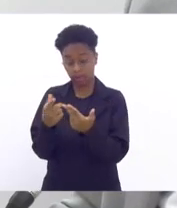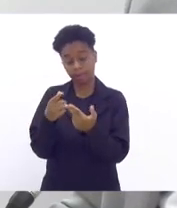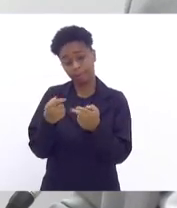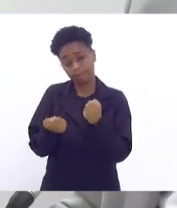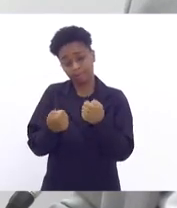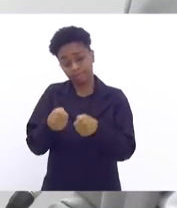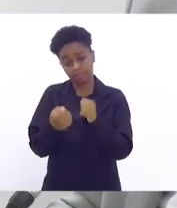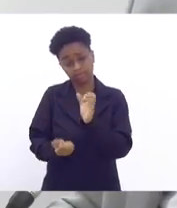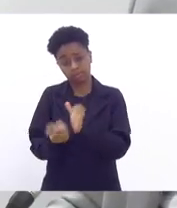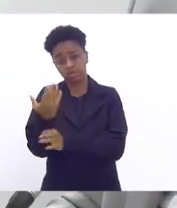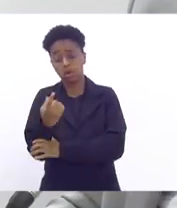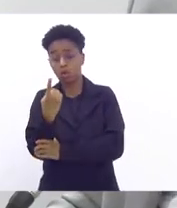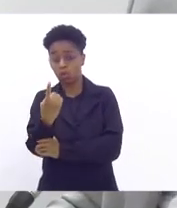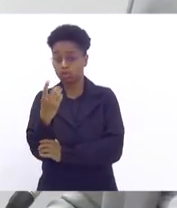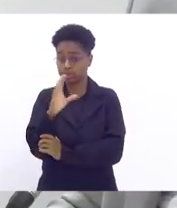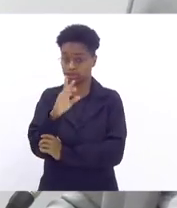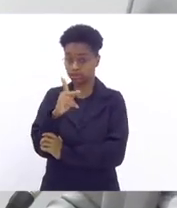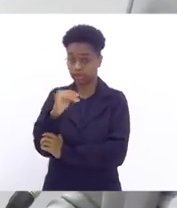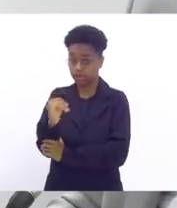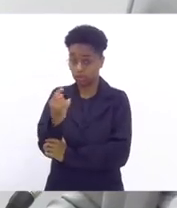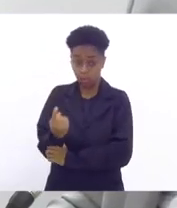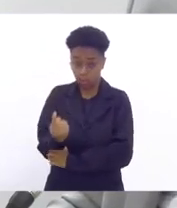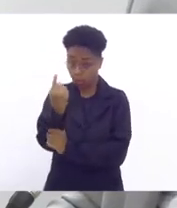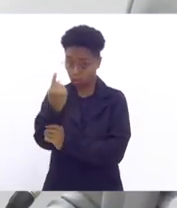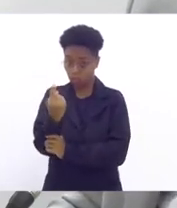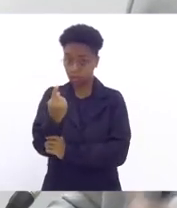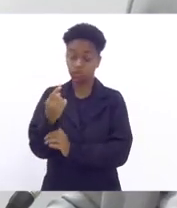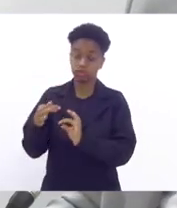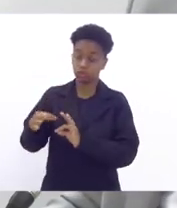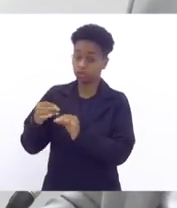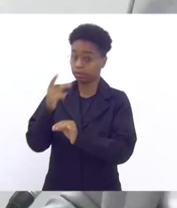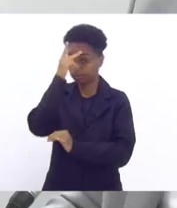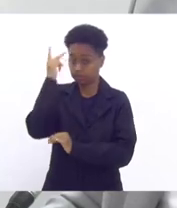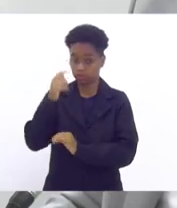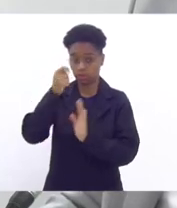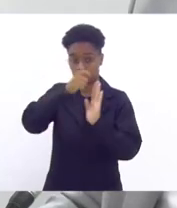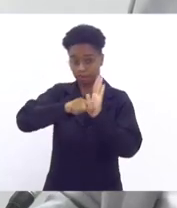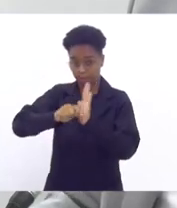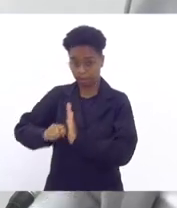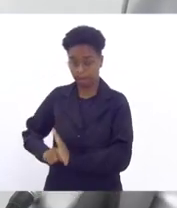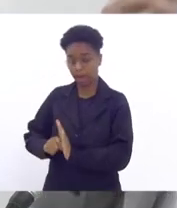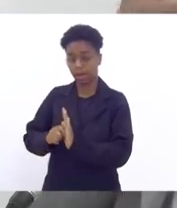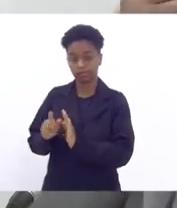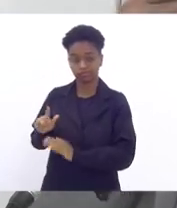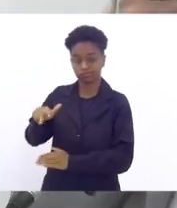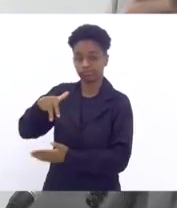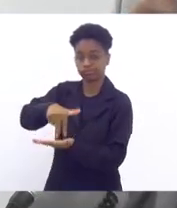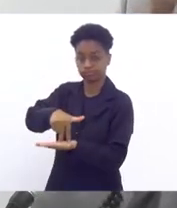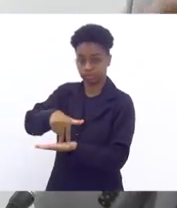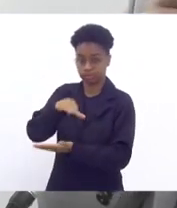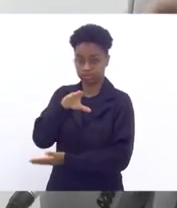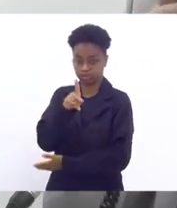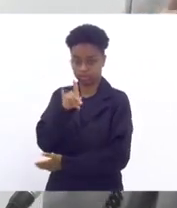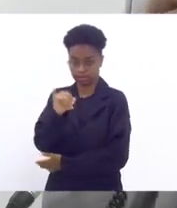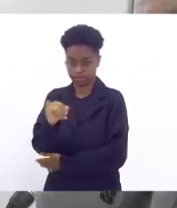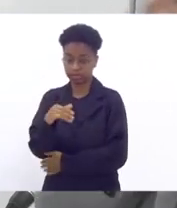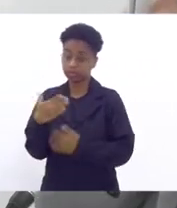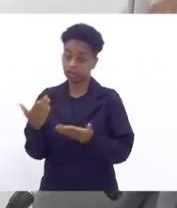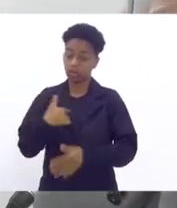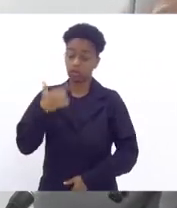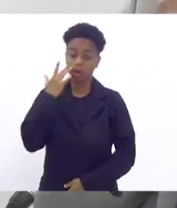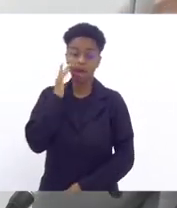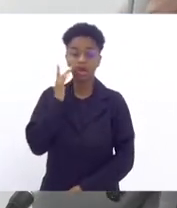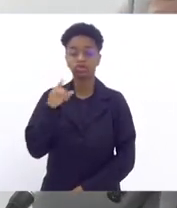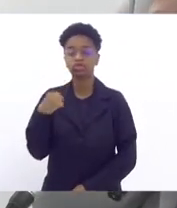CPI só e esses autores sejam membros titulares dessa CPI Então eu acho que nesse exercício a gente consegue